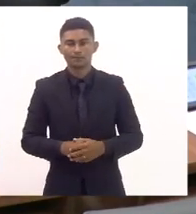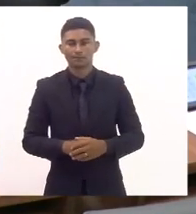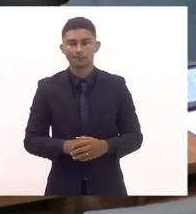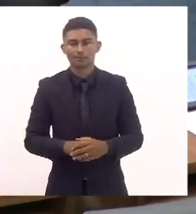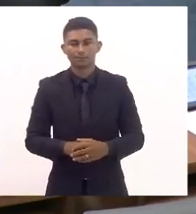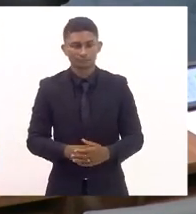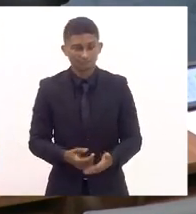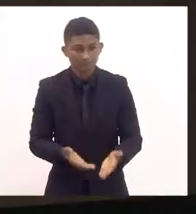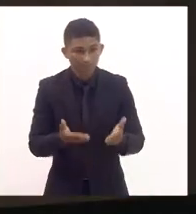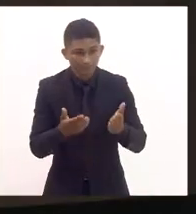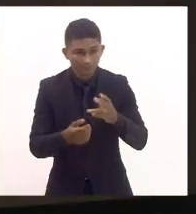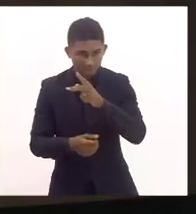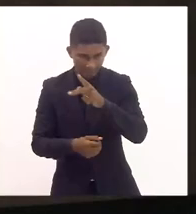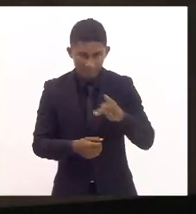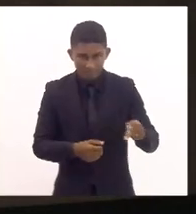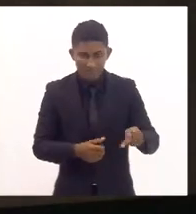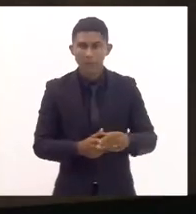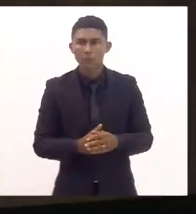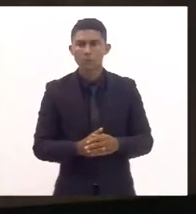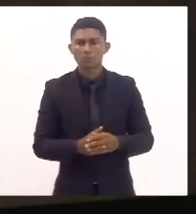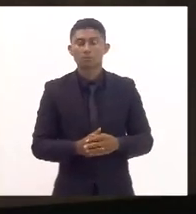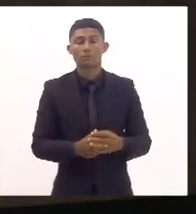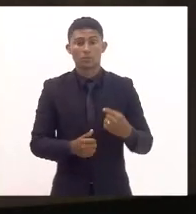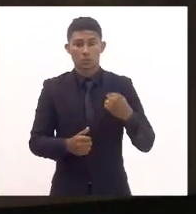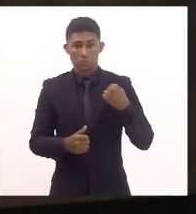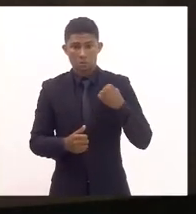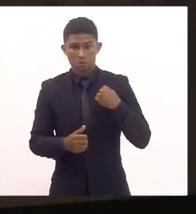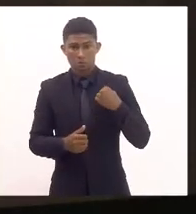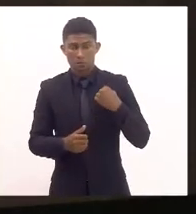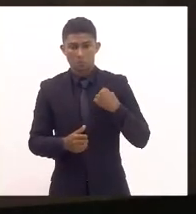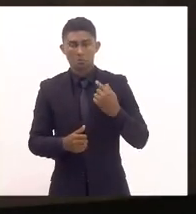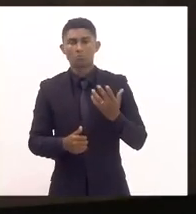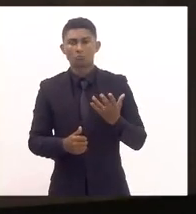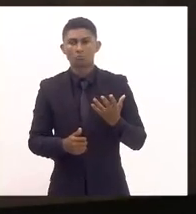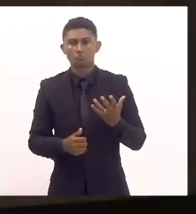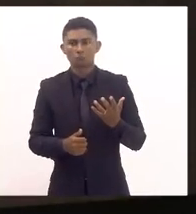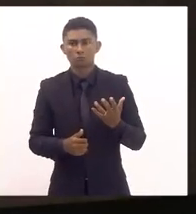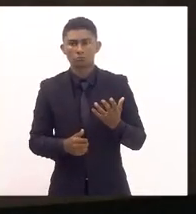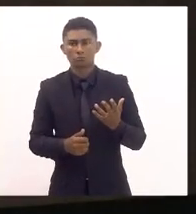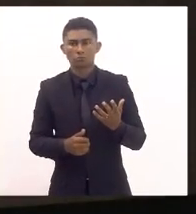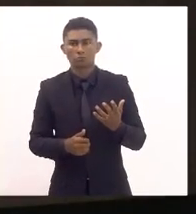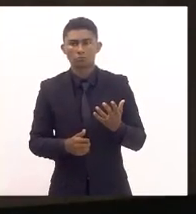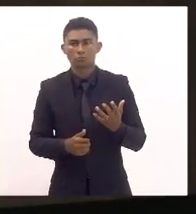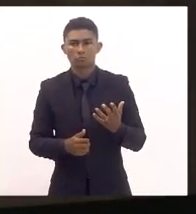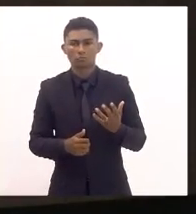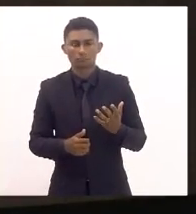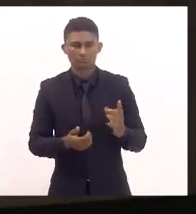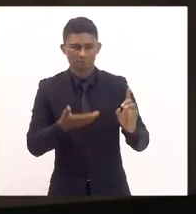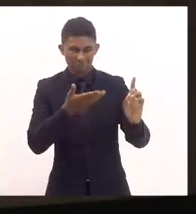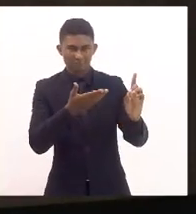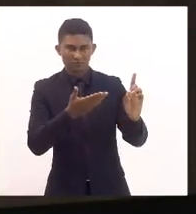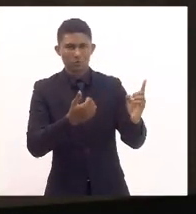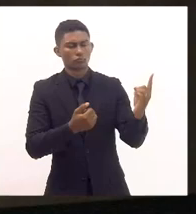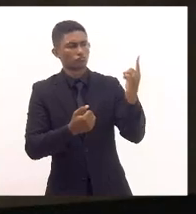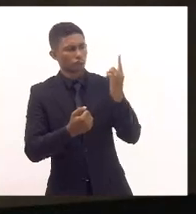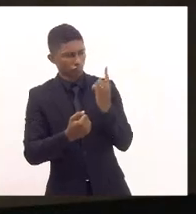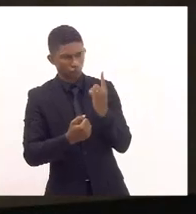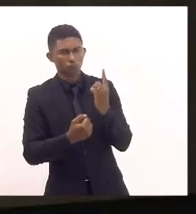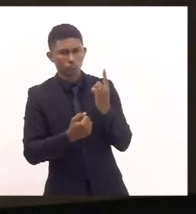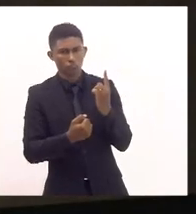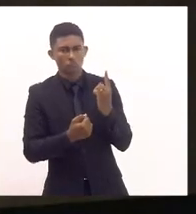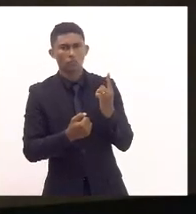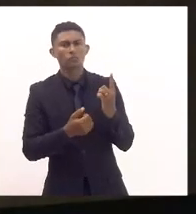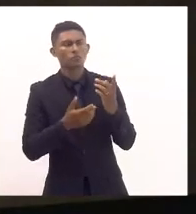a senhora presidenta eu fui interpelada pelo senhor Murilo